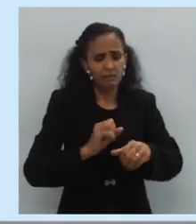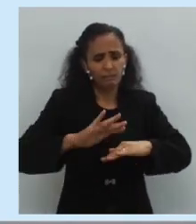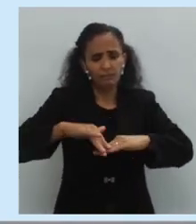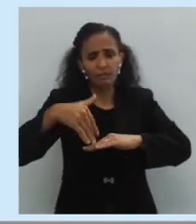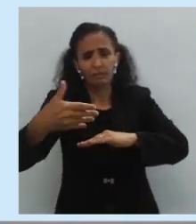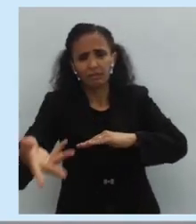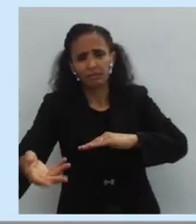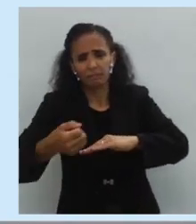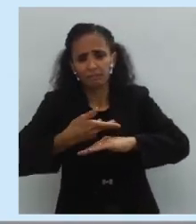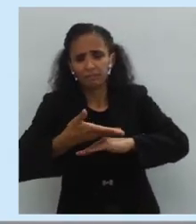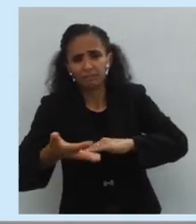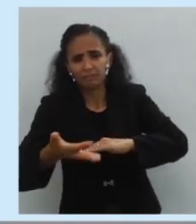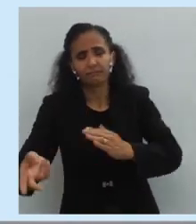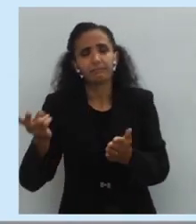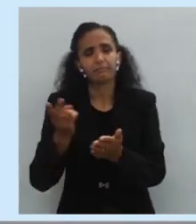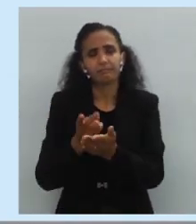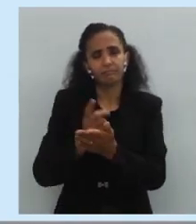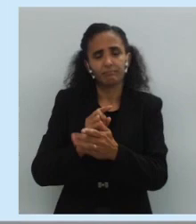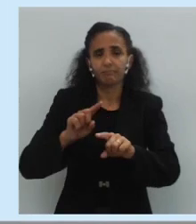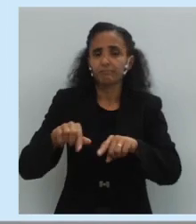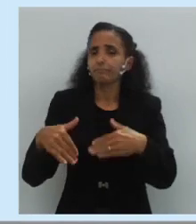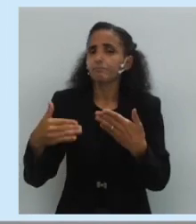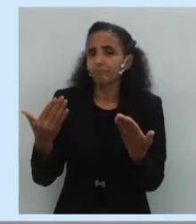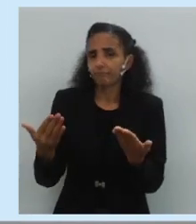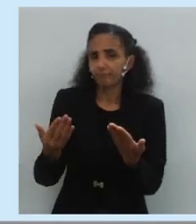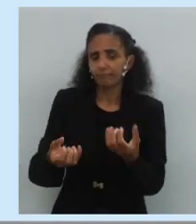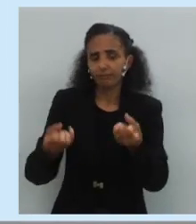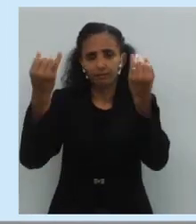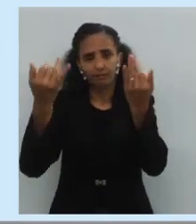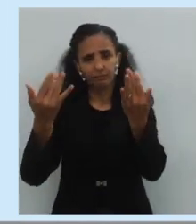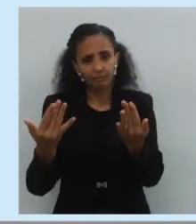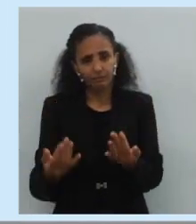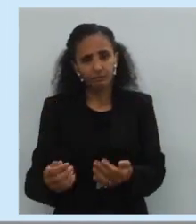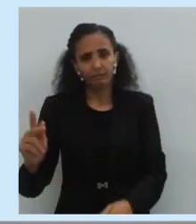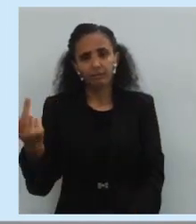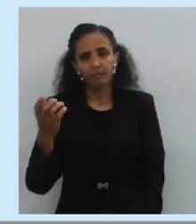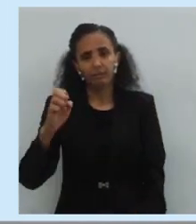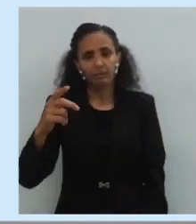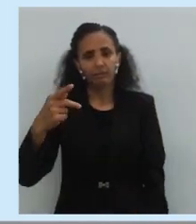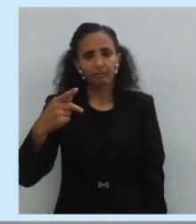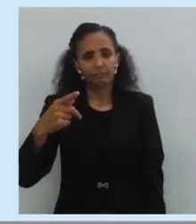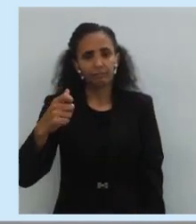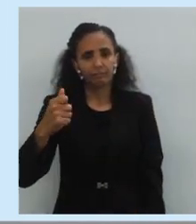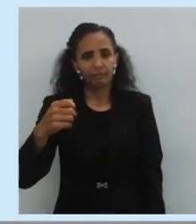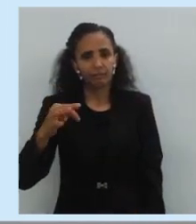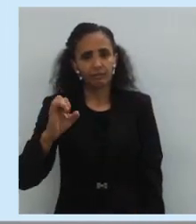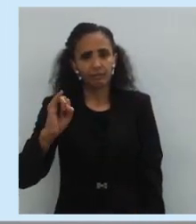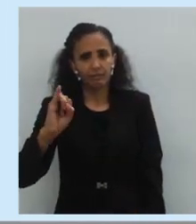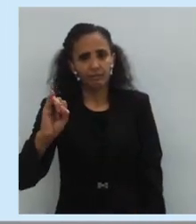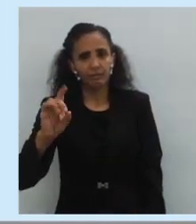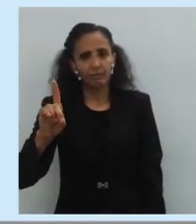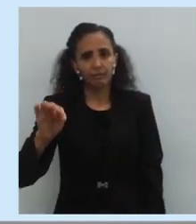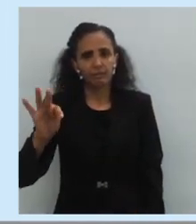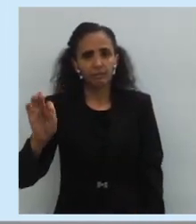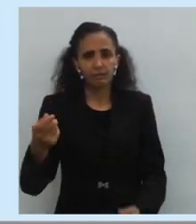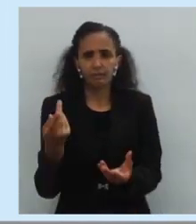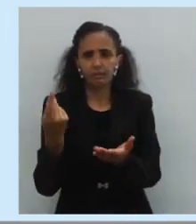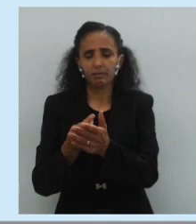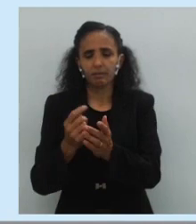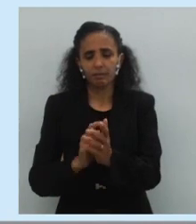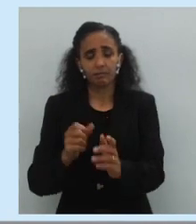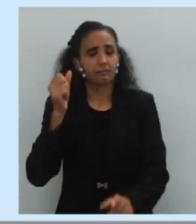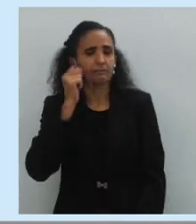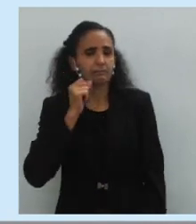caso, transmitindo a hepatite C. Então, se falando de hepatite, a gente também tem